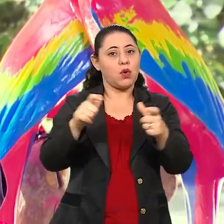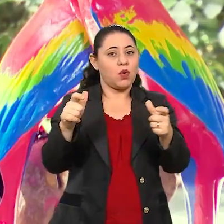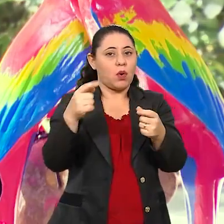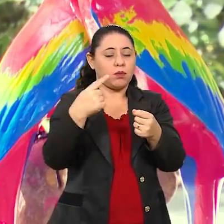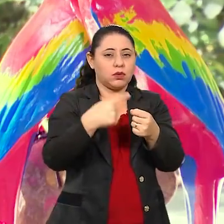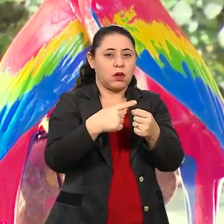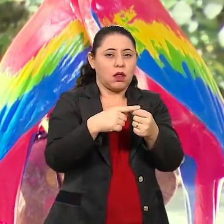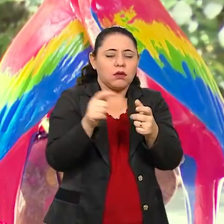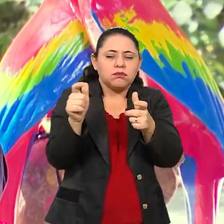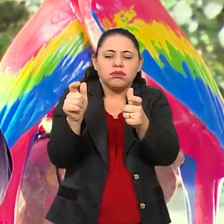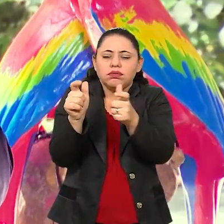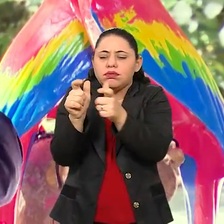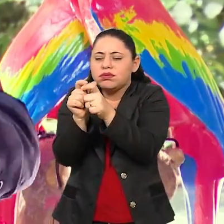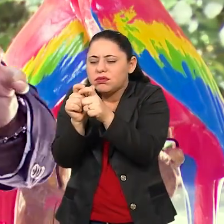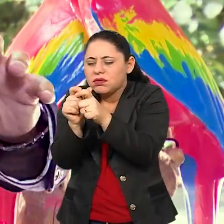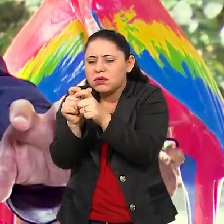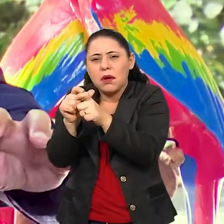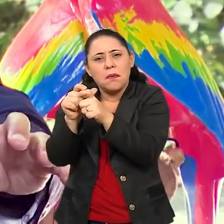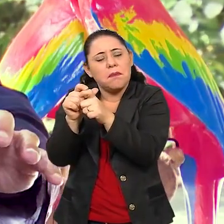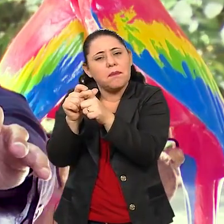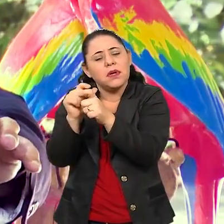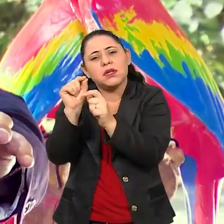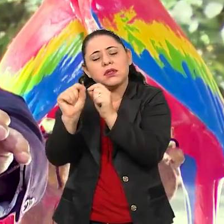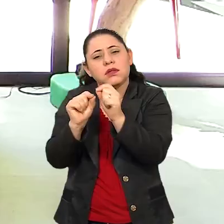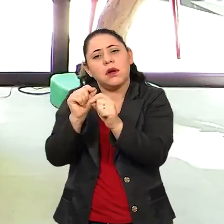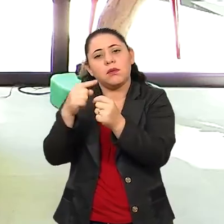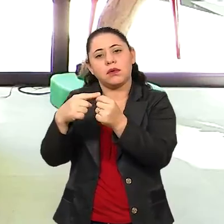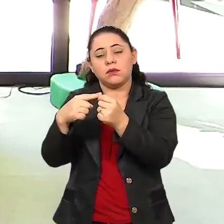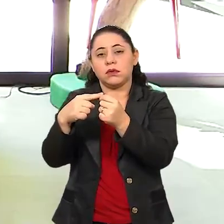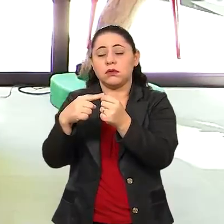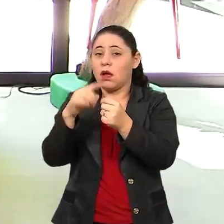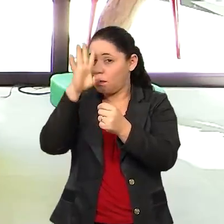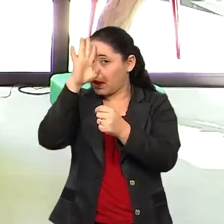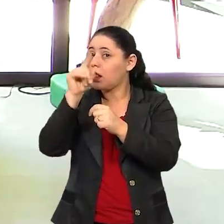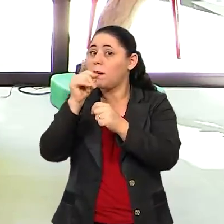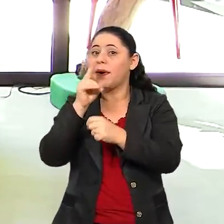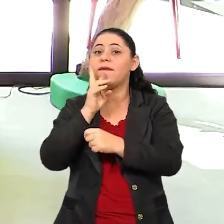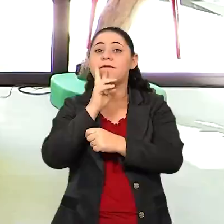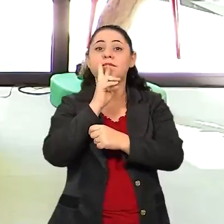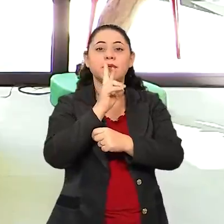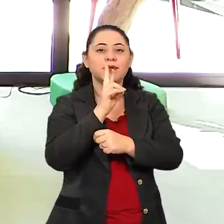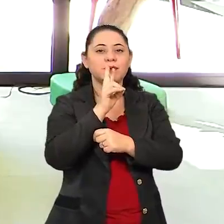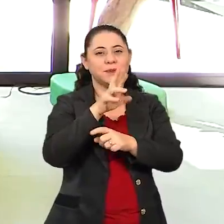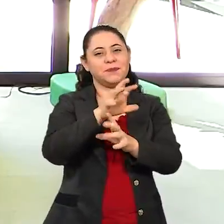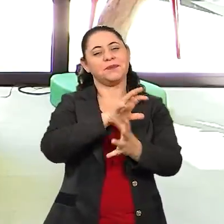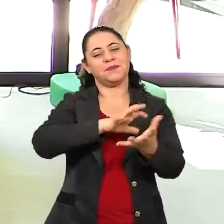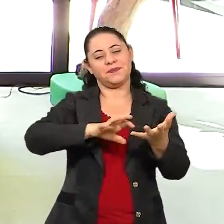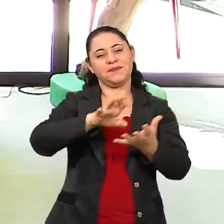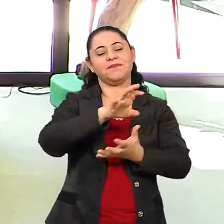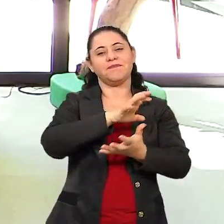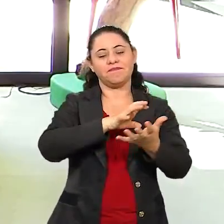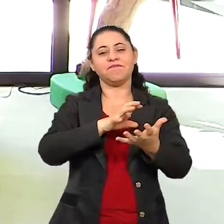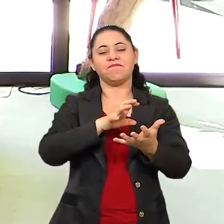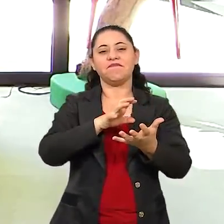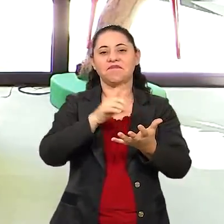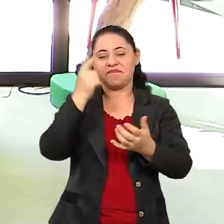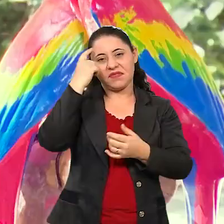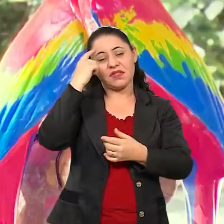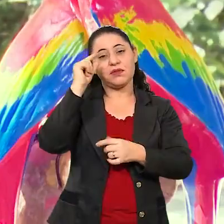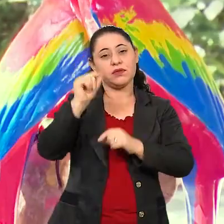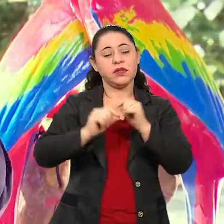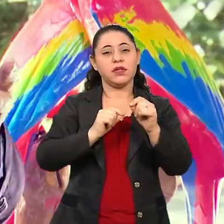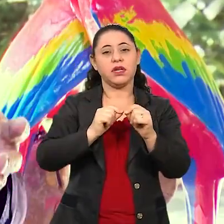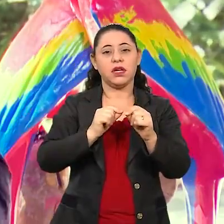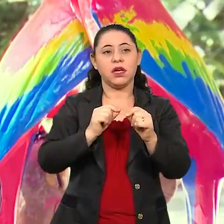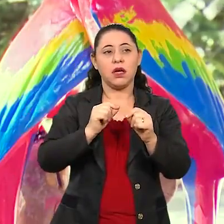que é o maior município até o pequenininho município e principalmente o resultado das reformas Eu acho que o